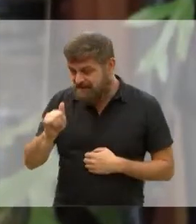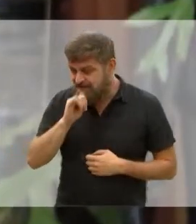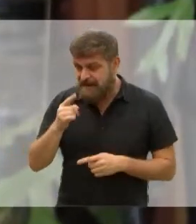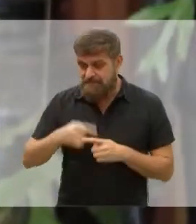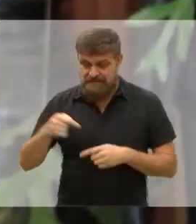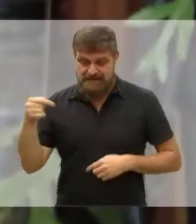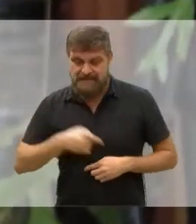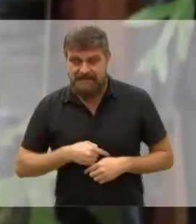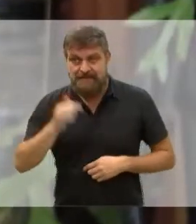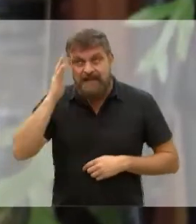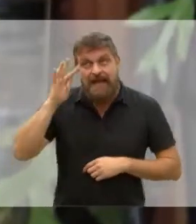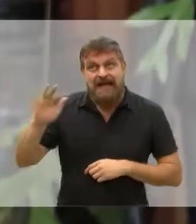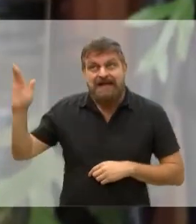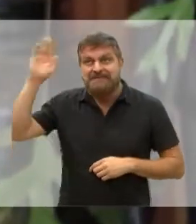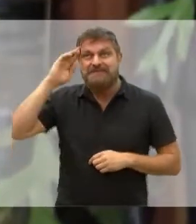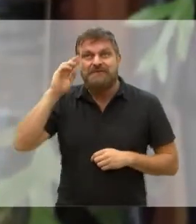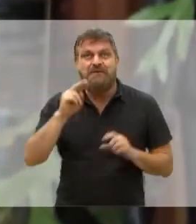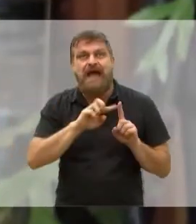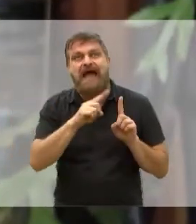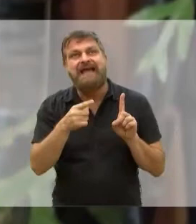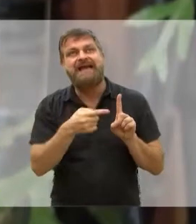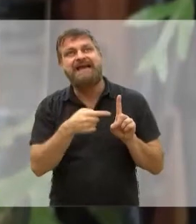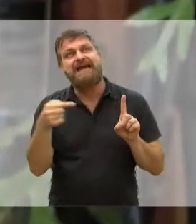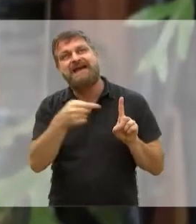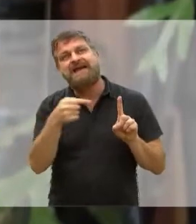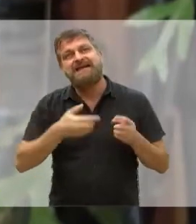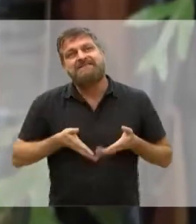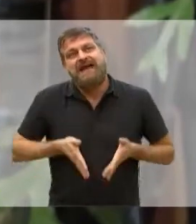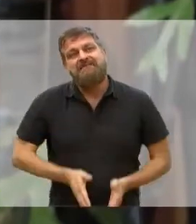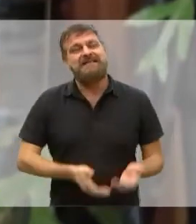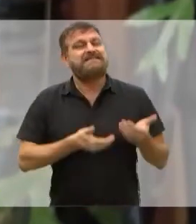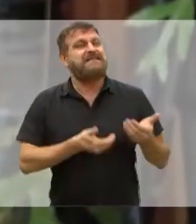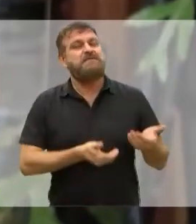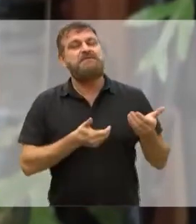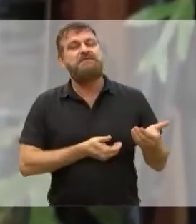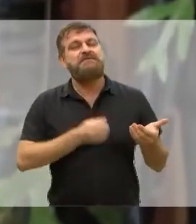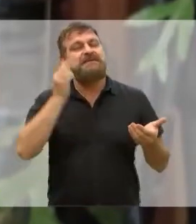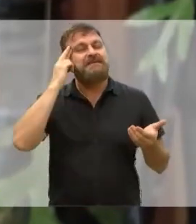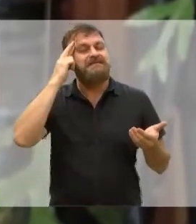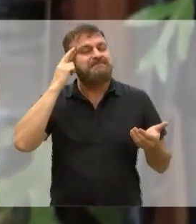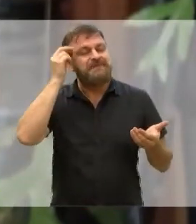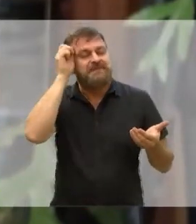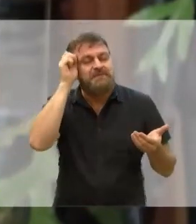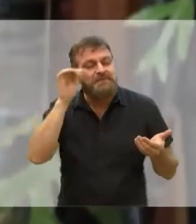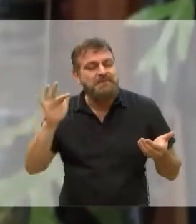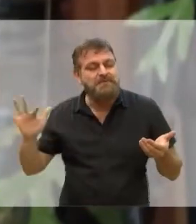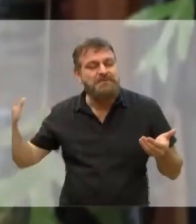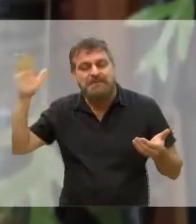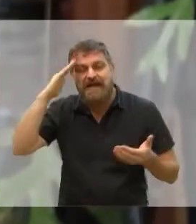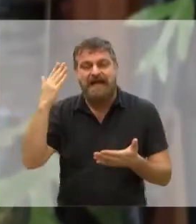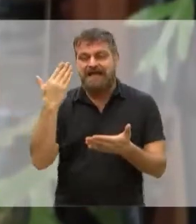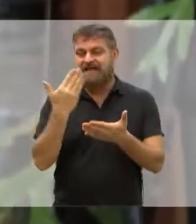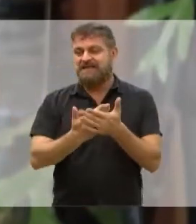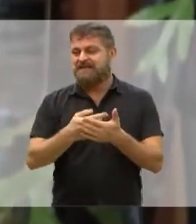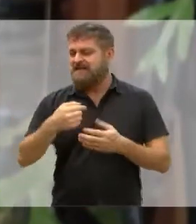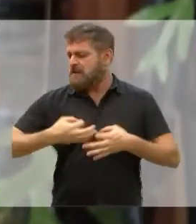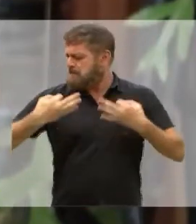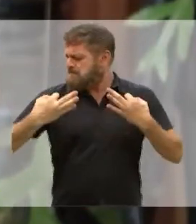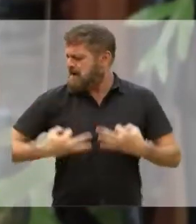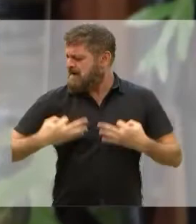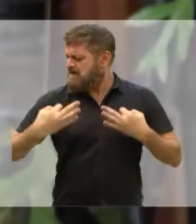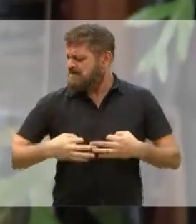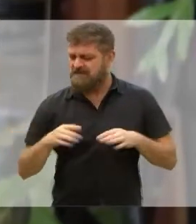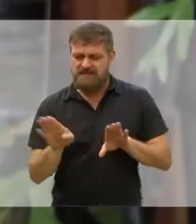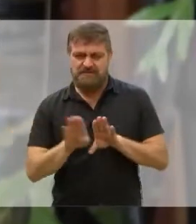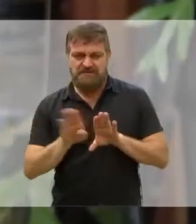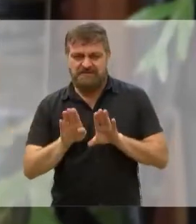morte do filho desejado, que é o que a família está condicionada a acreditar que ela vai ter um filho